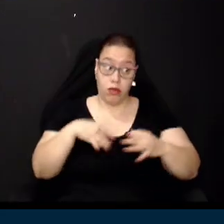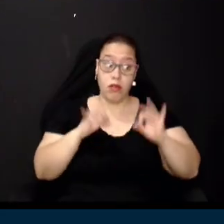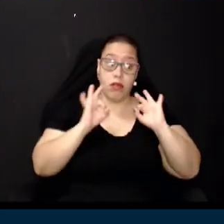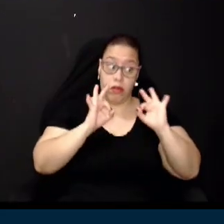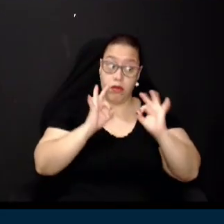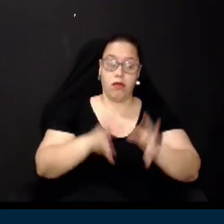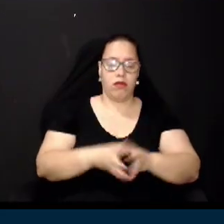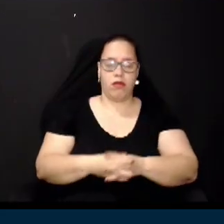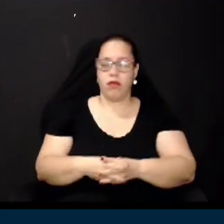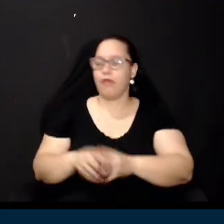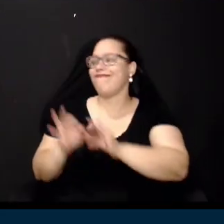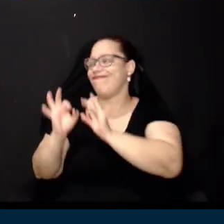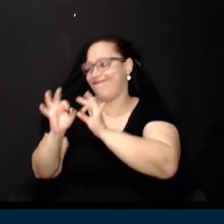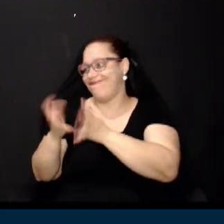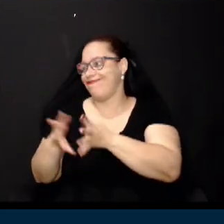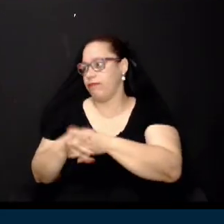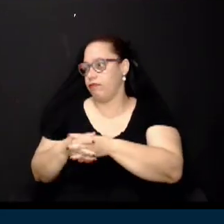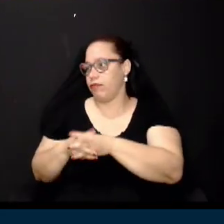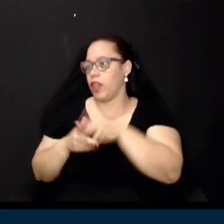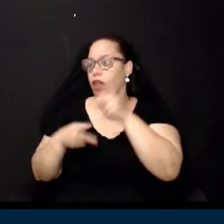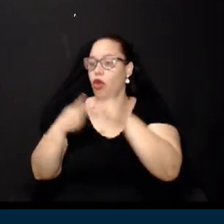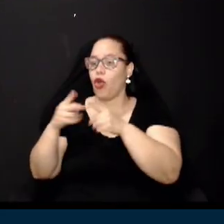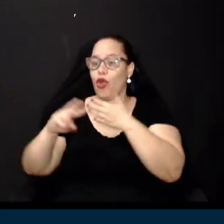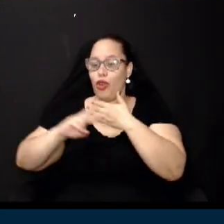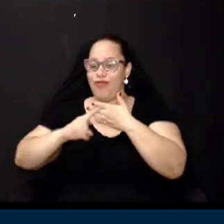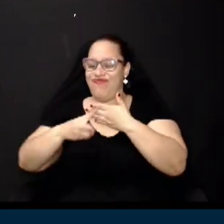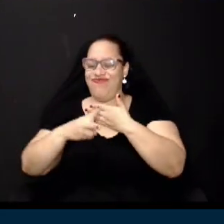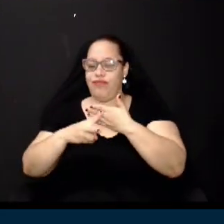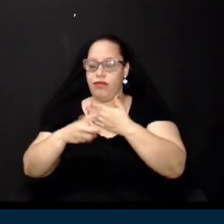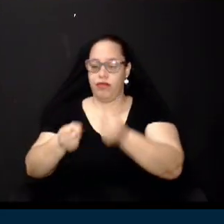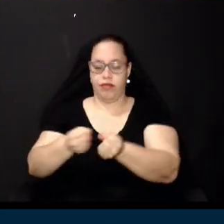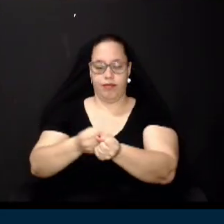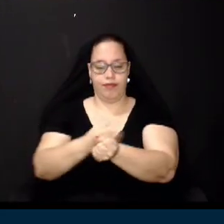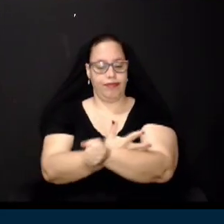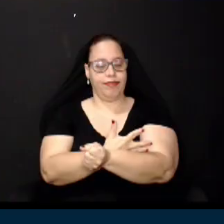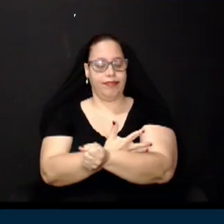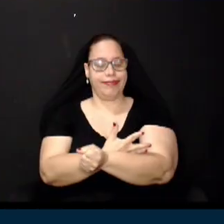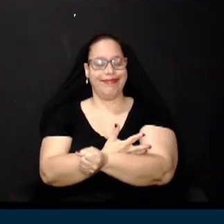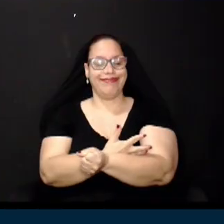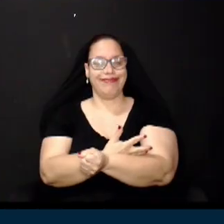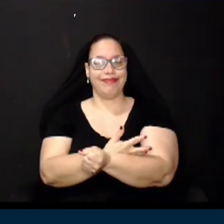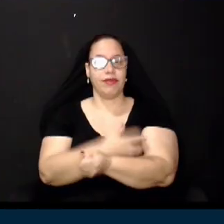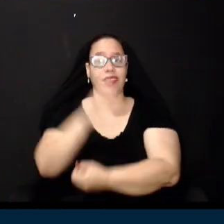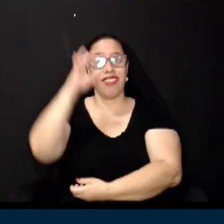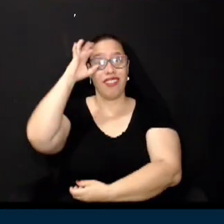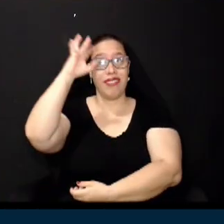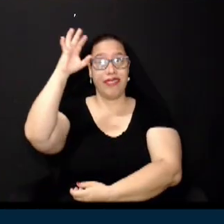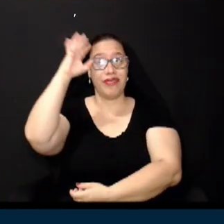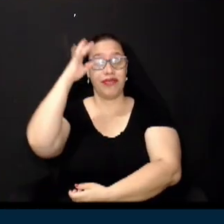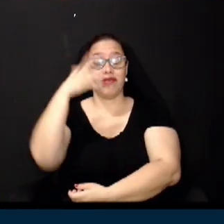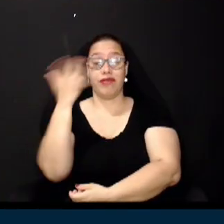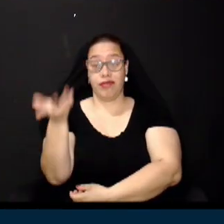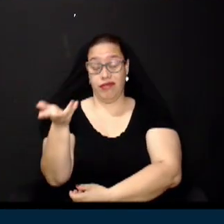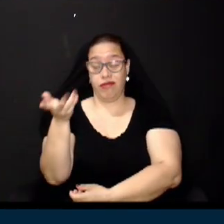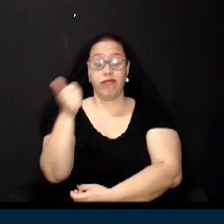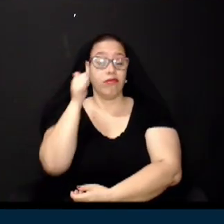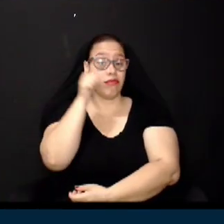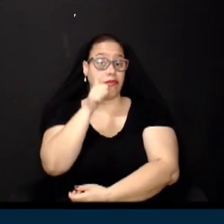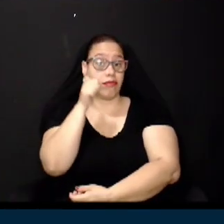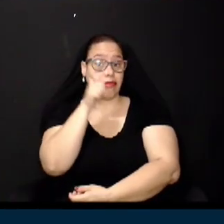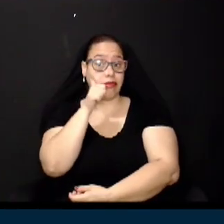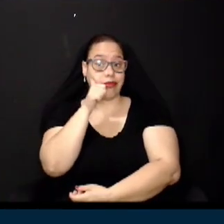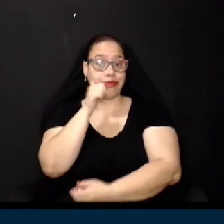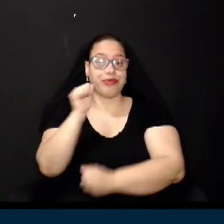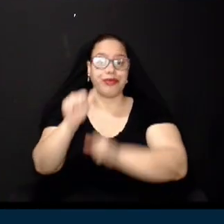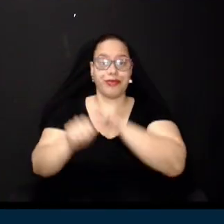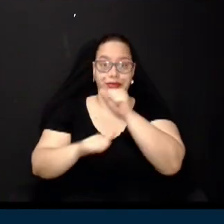assim, se a gente fala dos impactos emocionais, para a gente ter uma noção aqui, nós estamos falando de mulheres que se reconstroem depois de